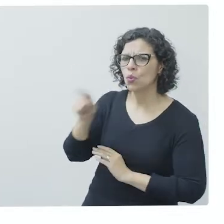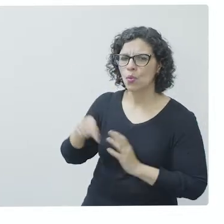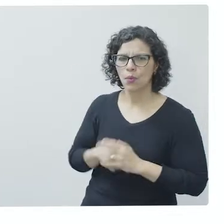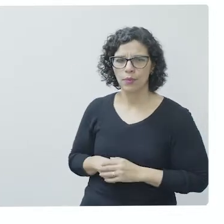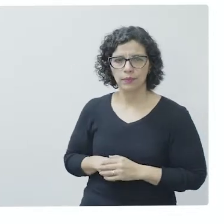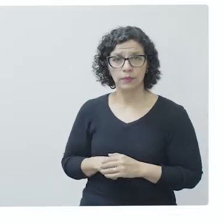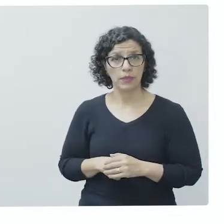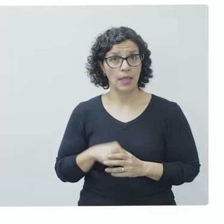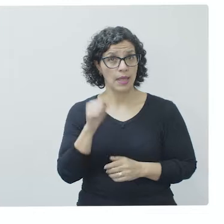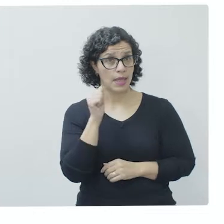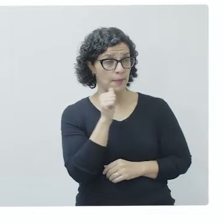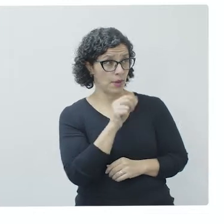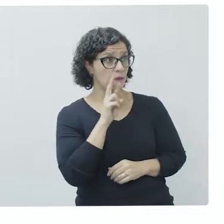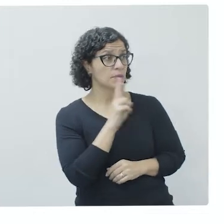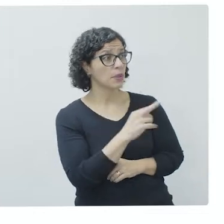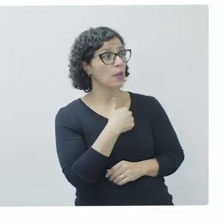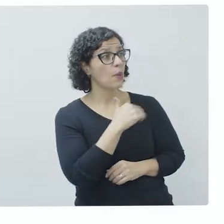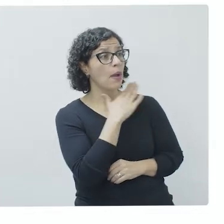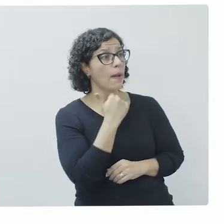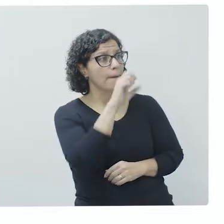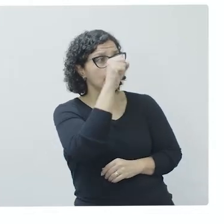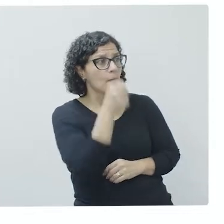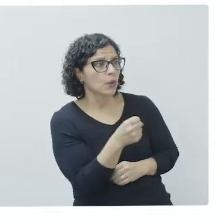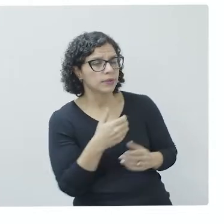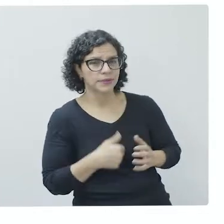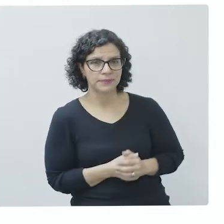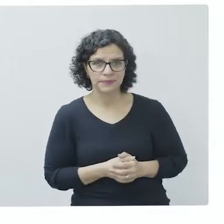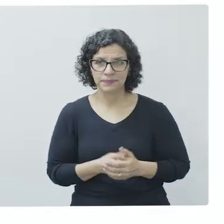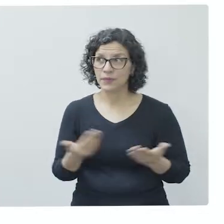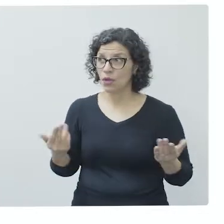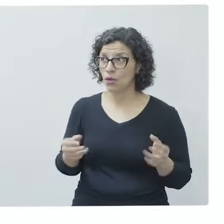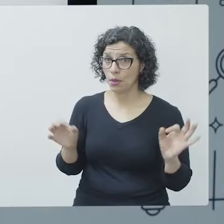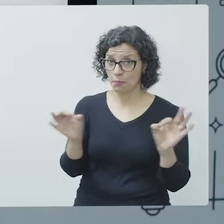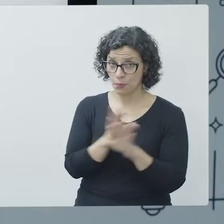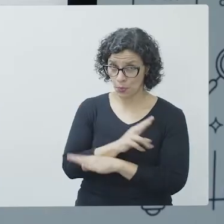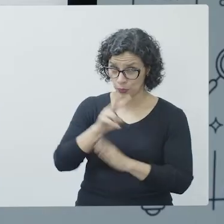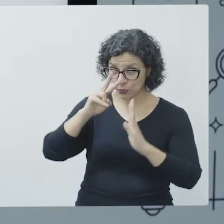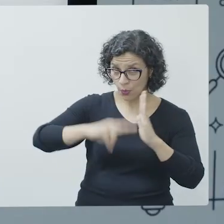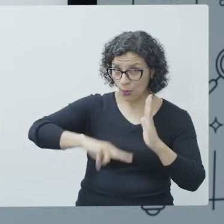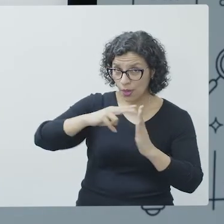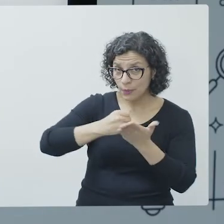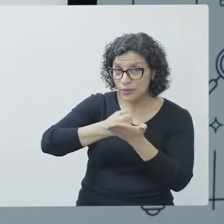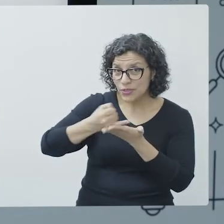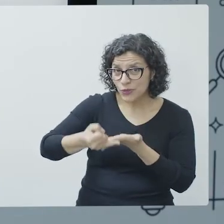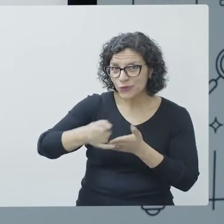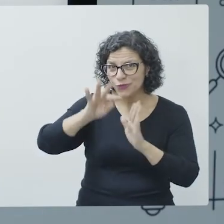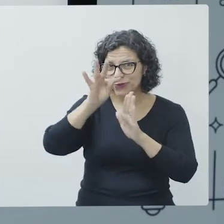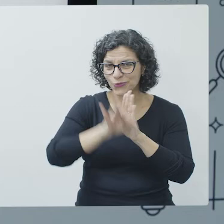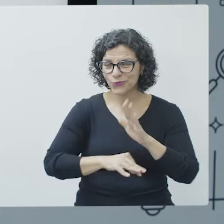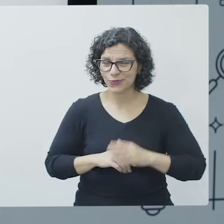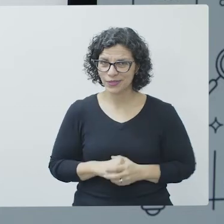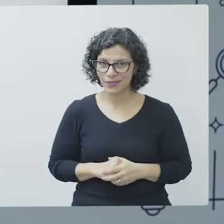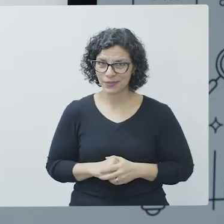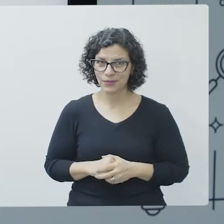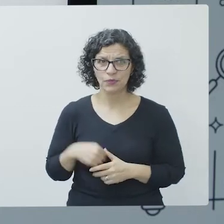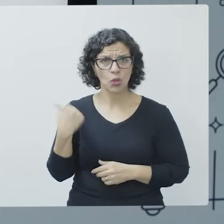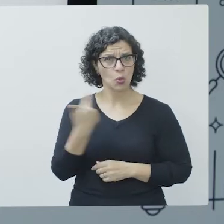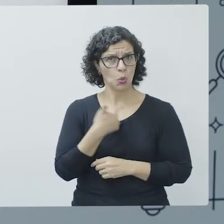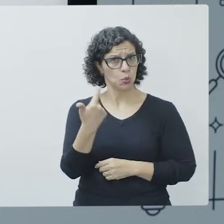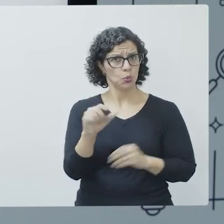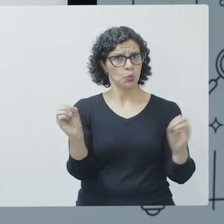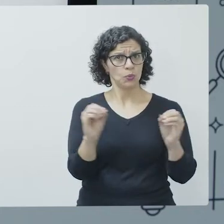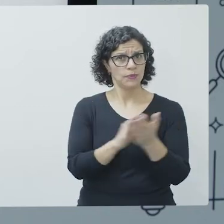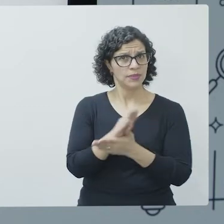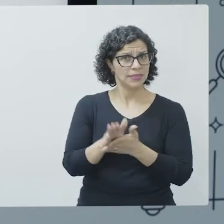homem. "Sou a morte." Lido a nossa introdução, né? A gente não